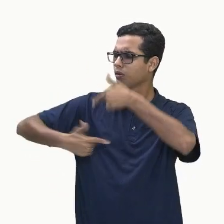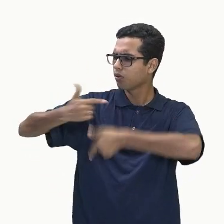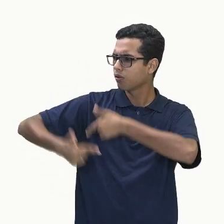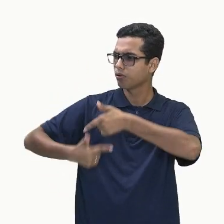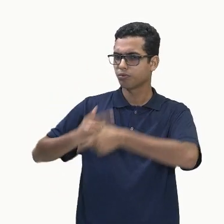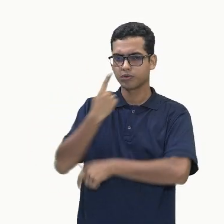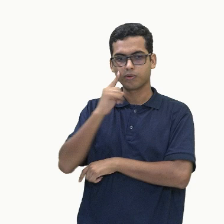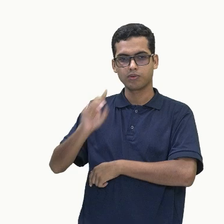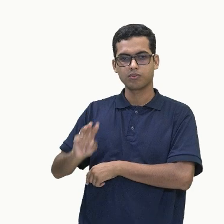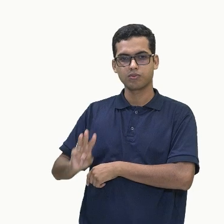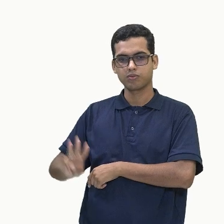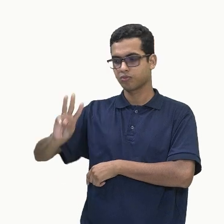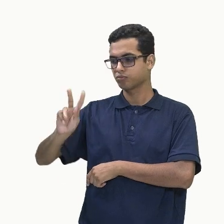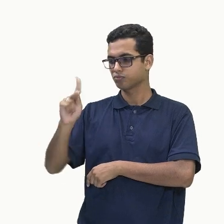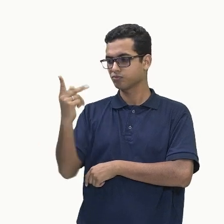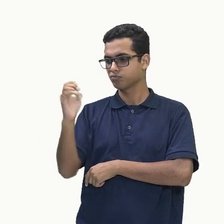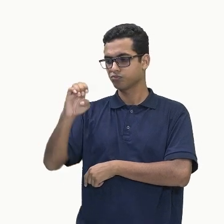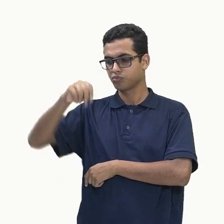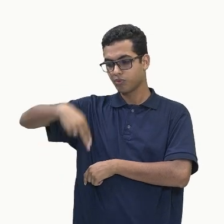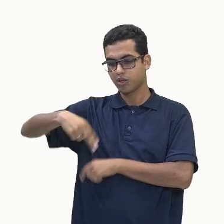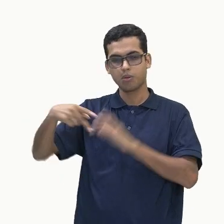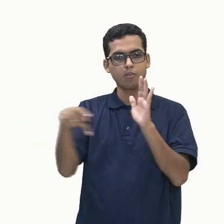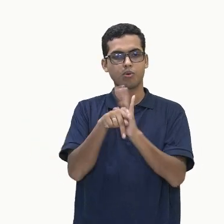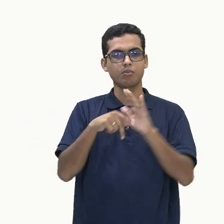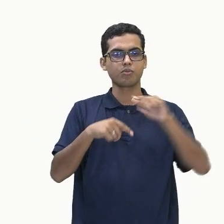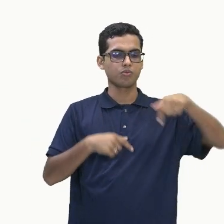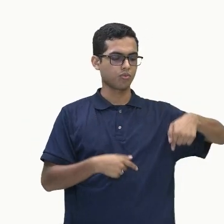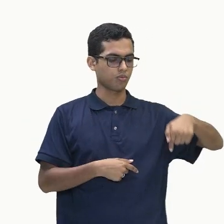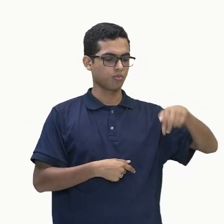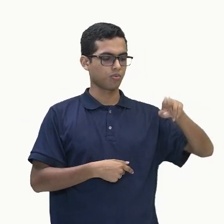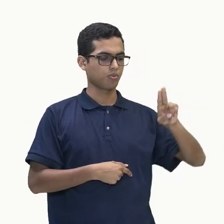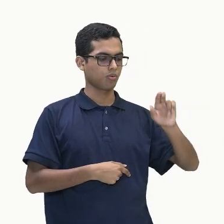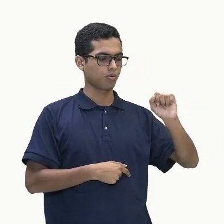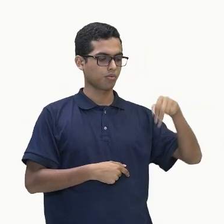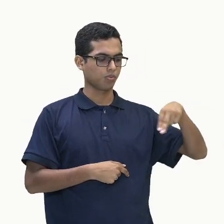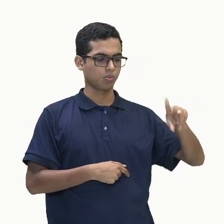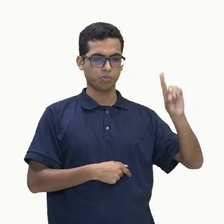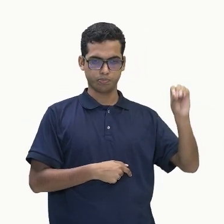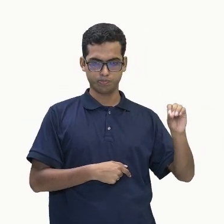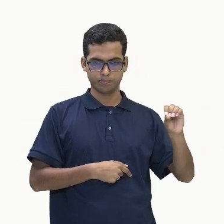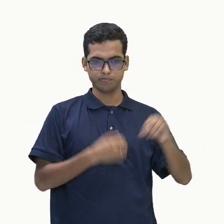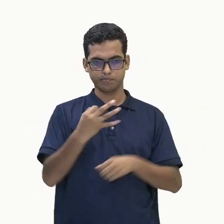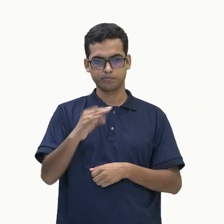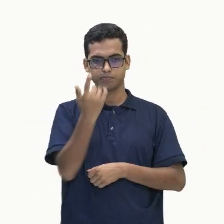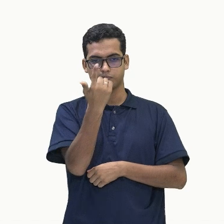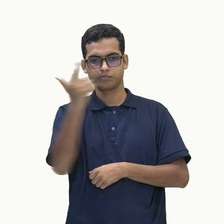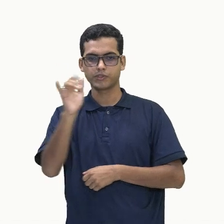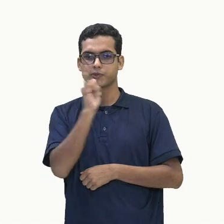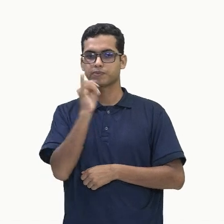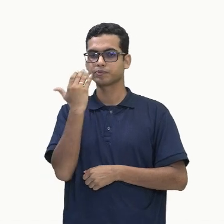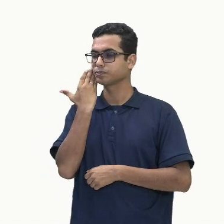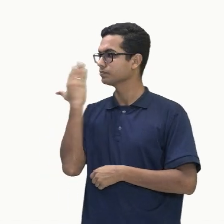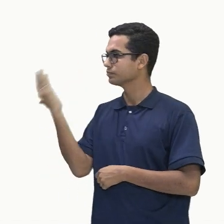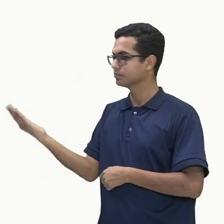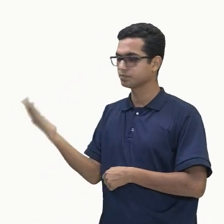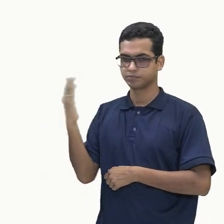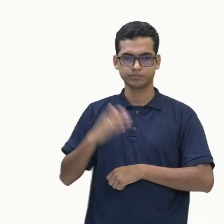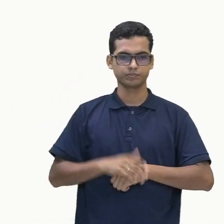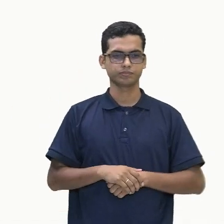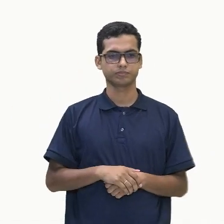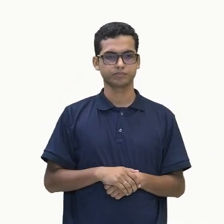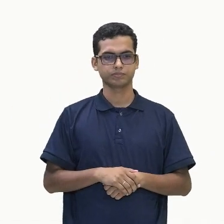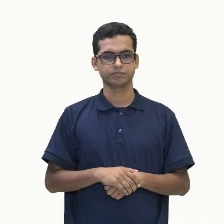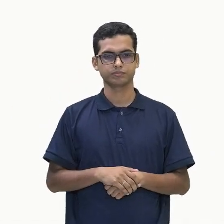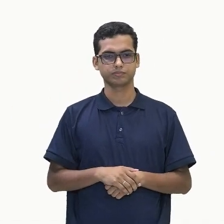Próxima. What is she doing? What is she doing? Falando mais rápido, né? What is she doing?